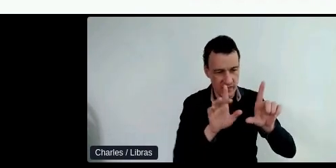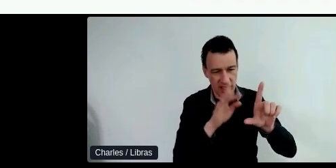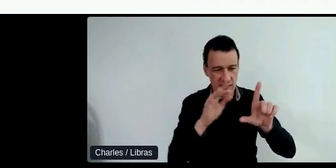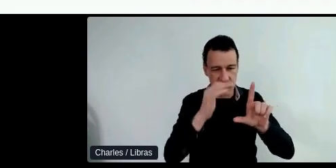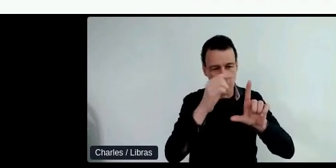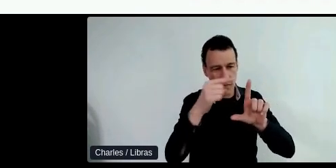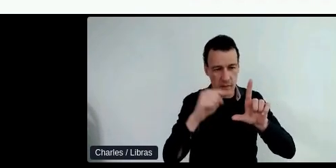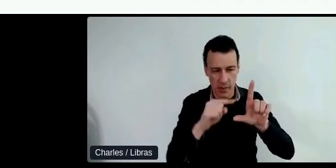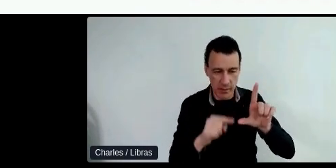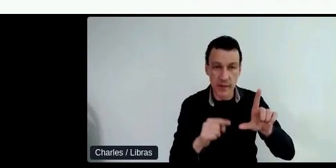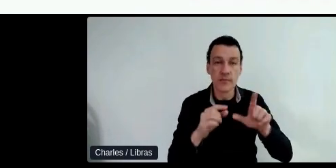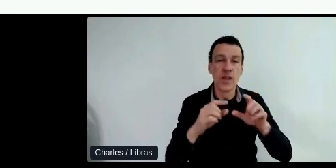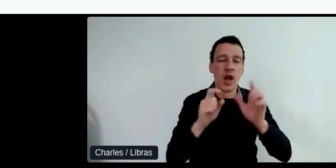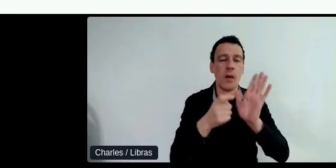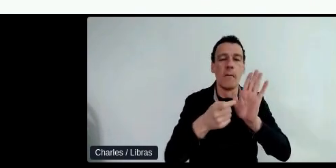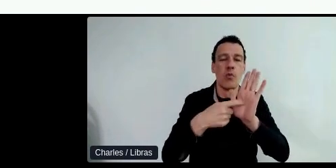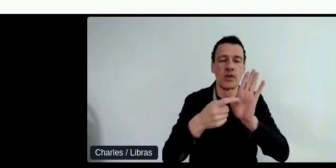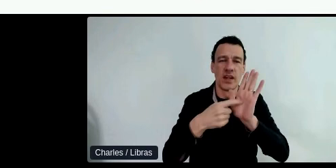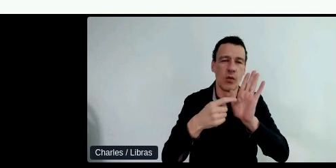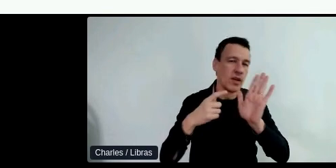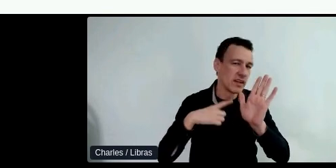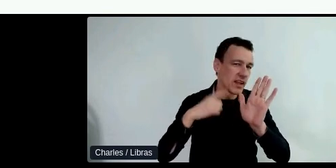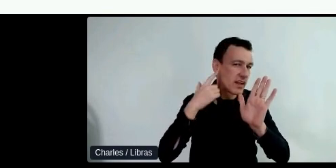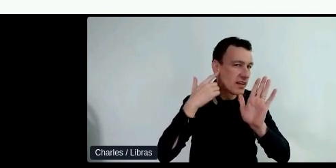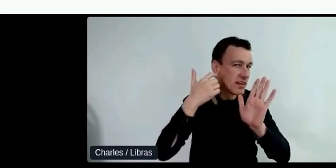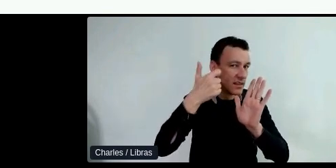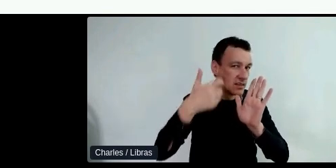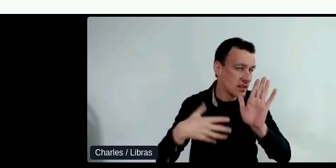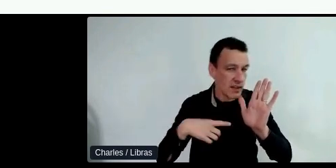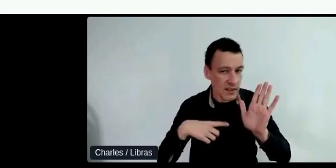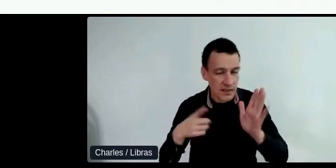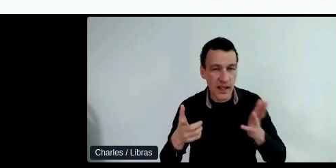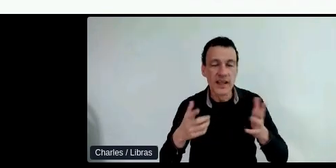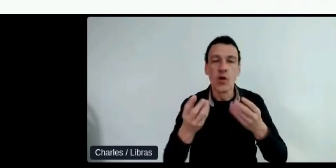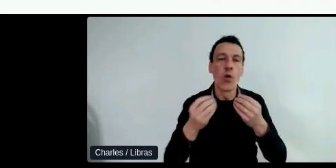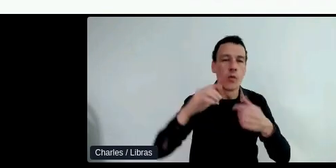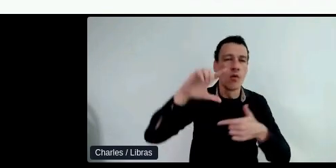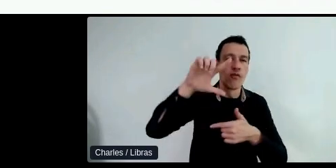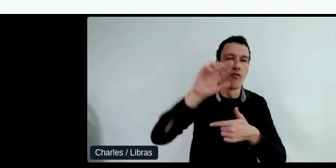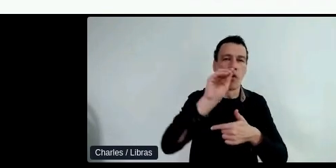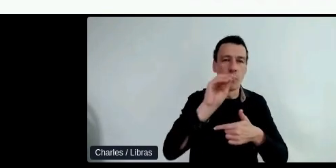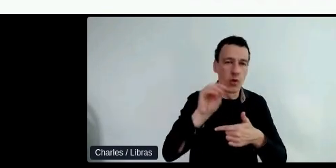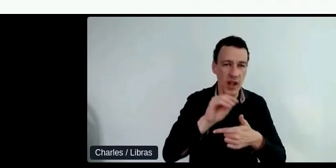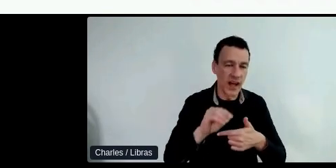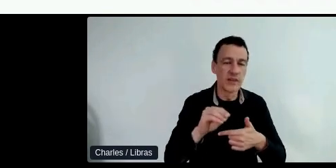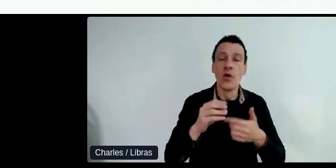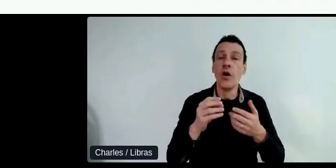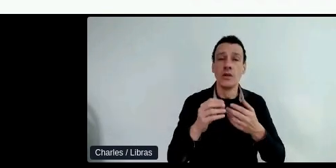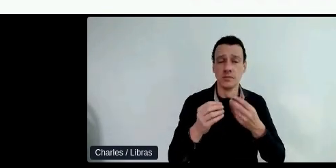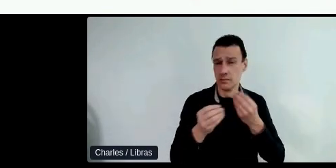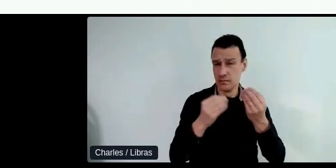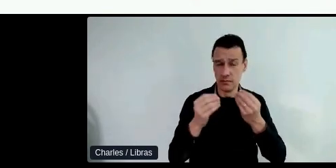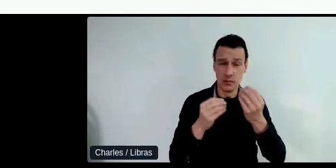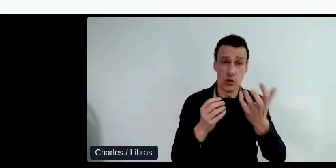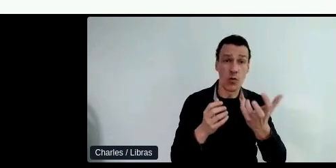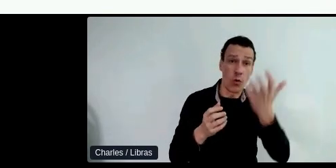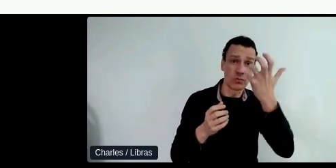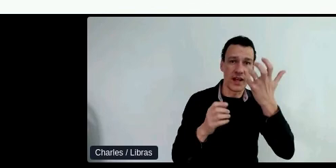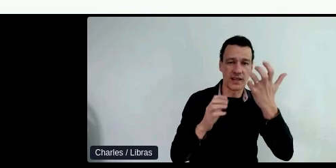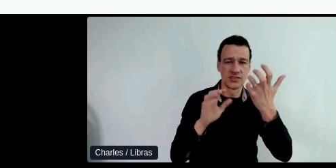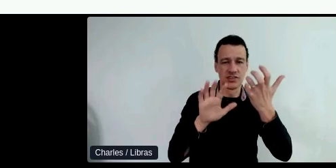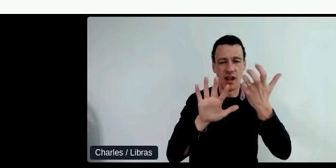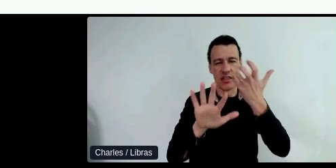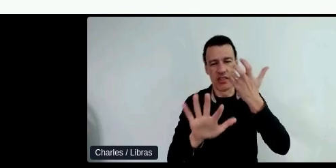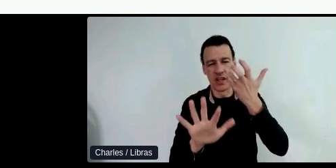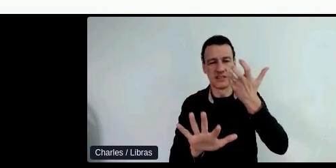nos botões, como deve ser o comportamento de um formulário, tá? O contraste de uma página, se está bom, se não está, para